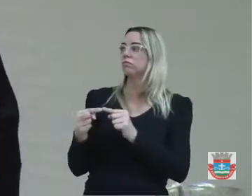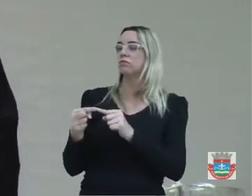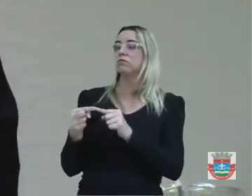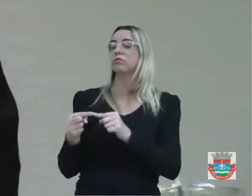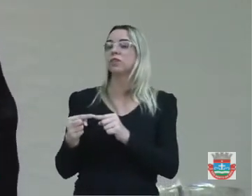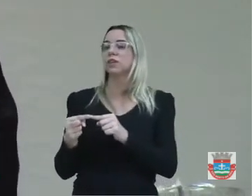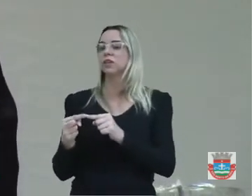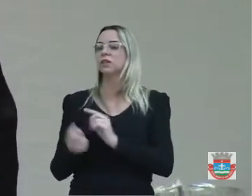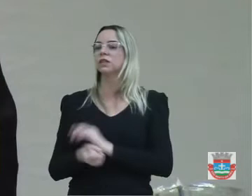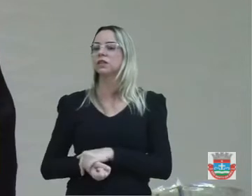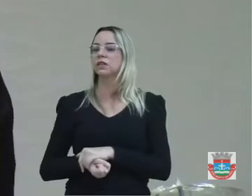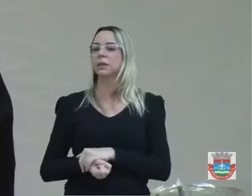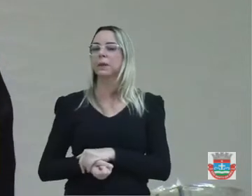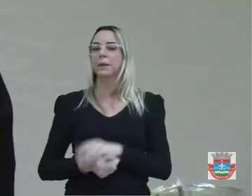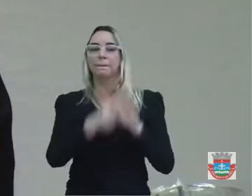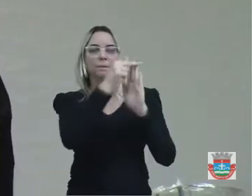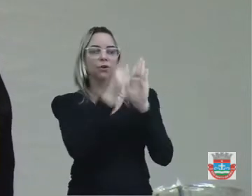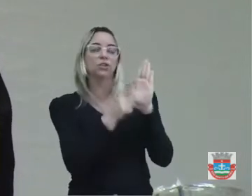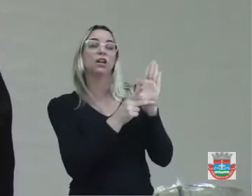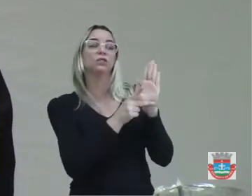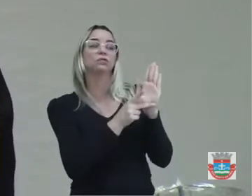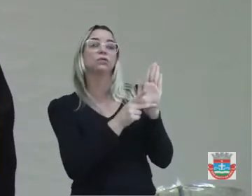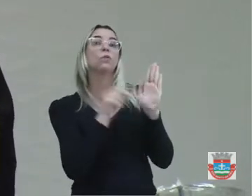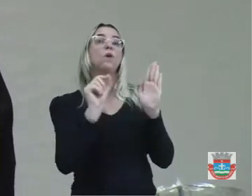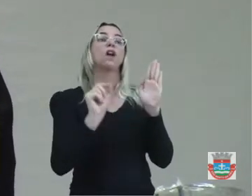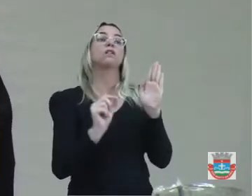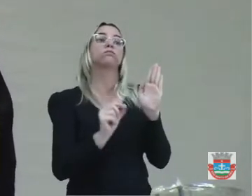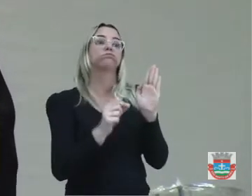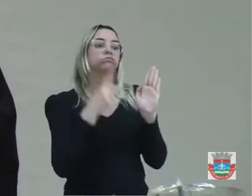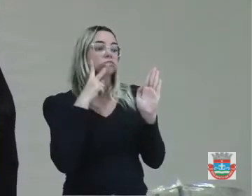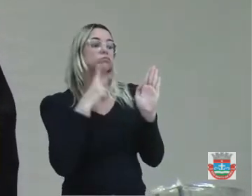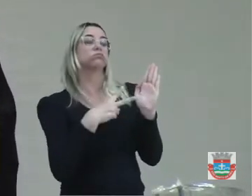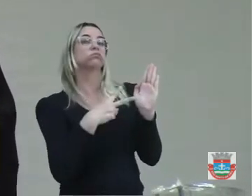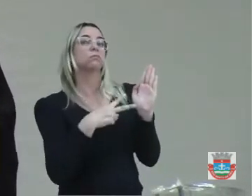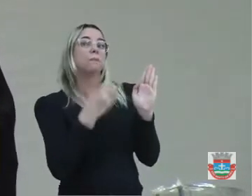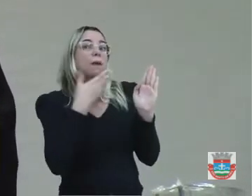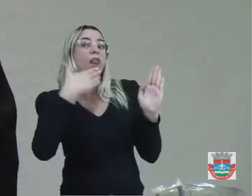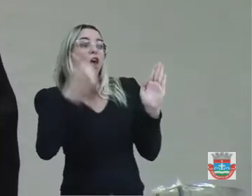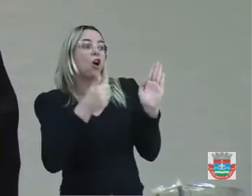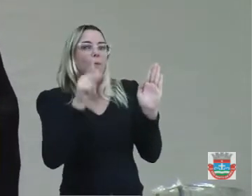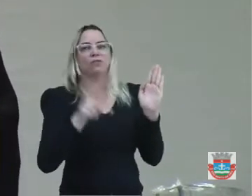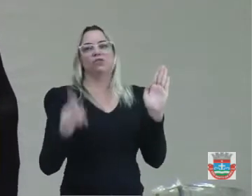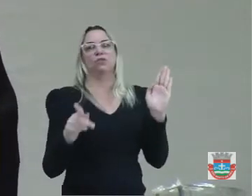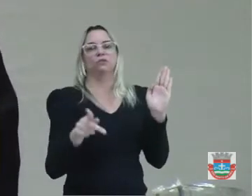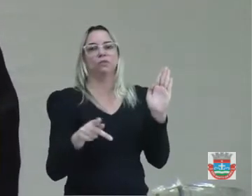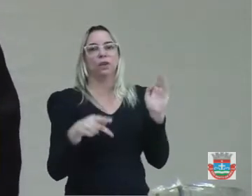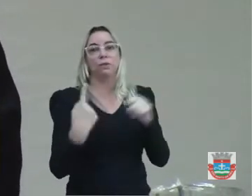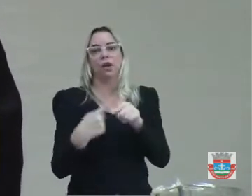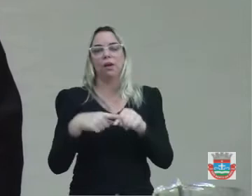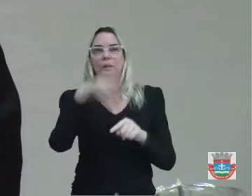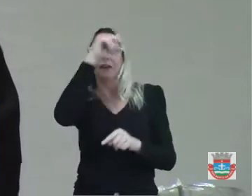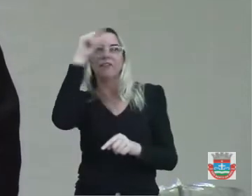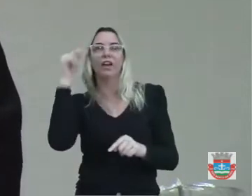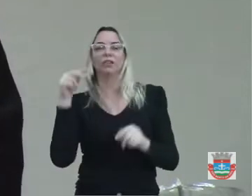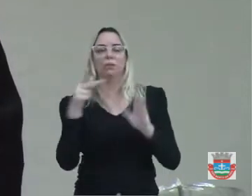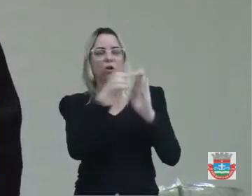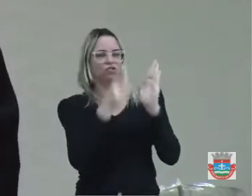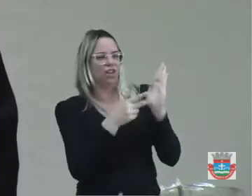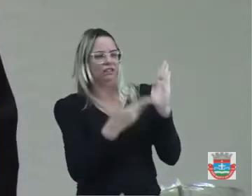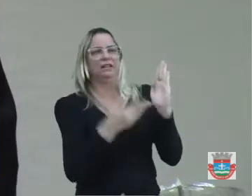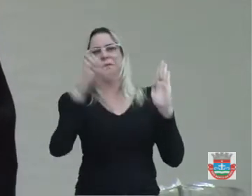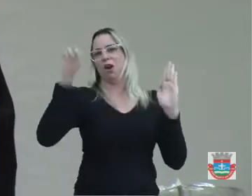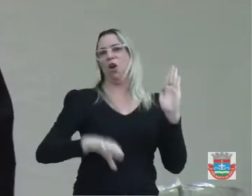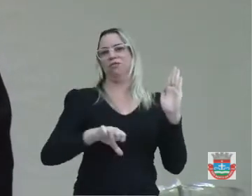para nos debruçarmos em cima do projeto e ver o que é melhor para o professor, que a proposta do prefeito é a pior que já existe para o PCC do